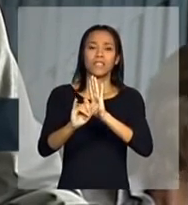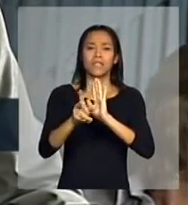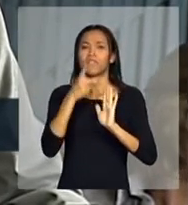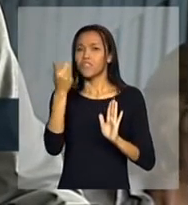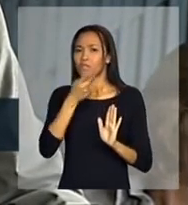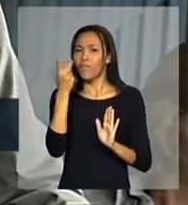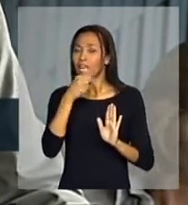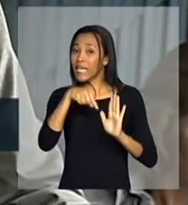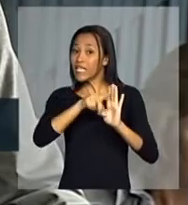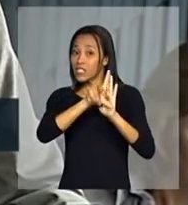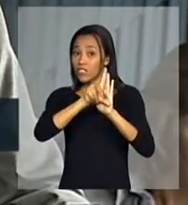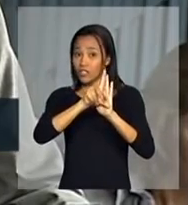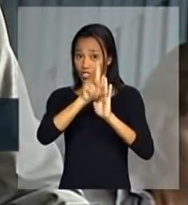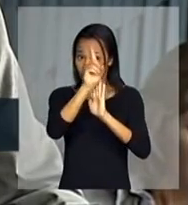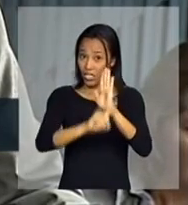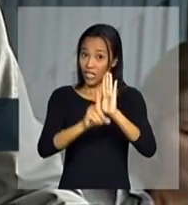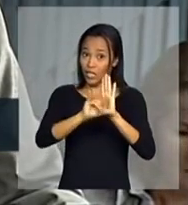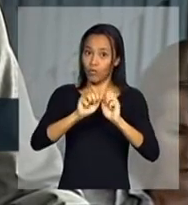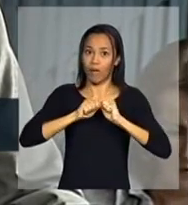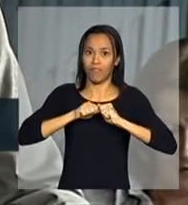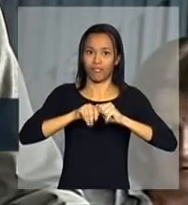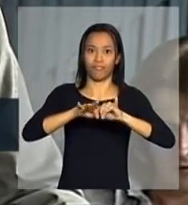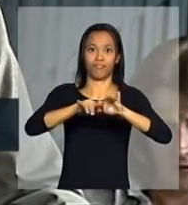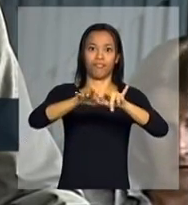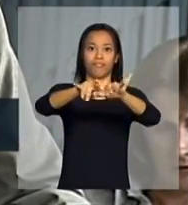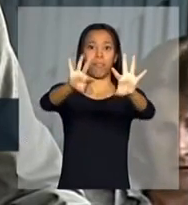esses direitos ganhem a dimensão da realidade social.